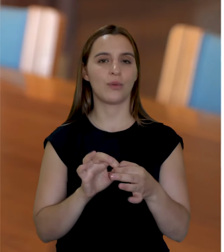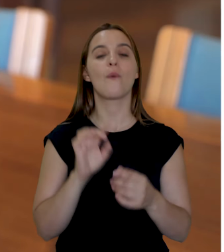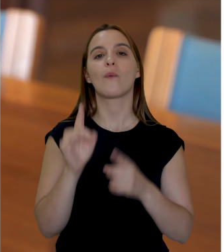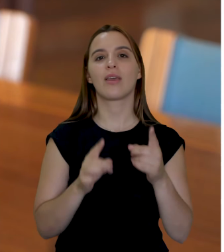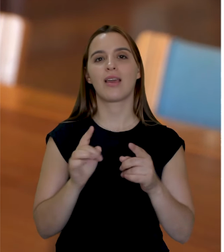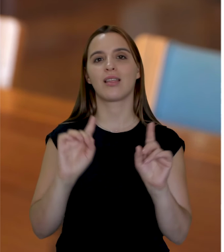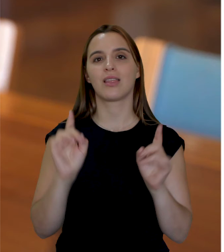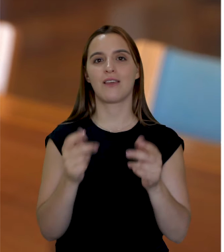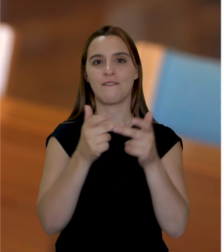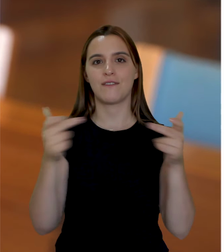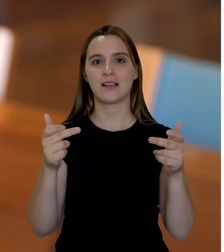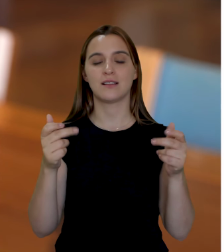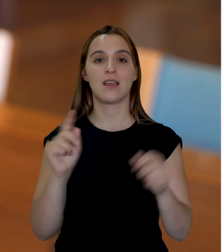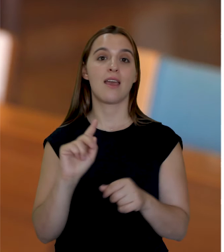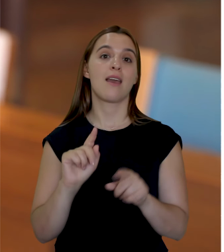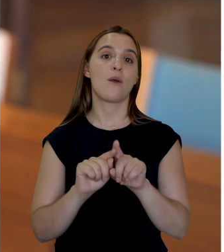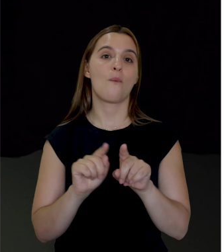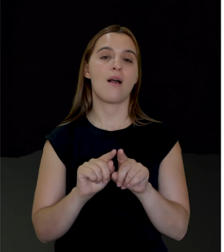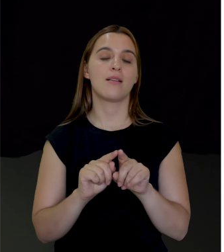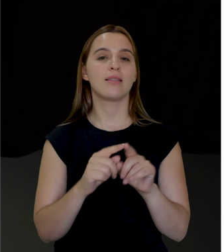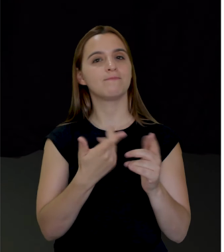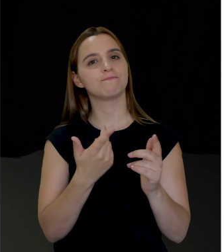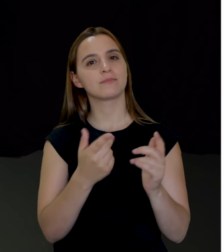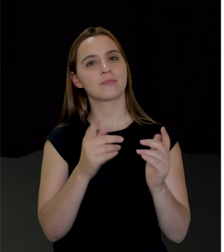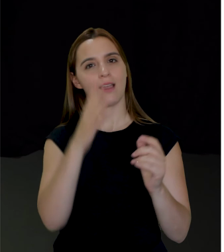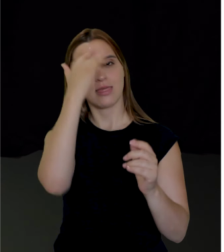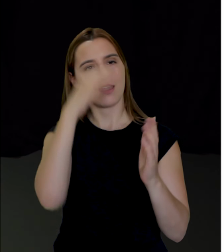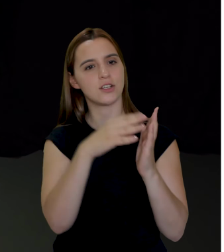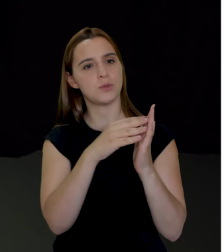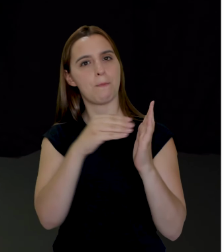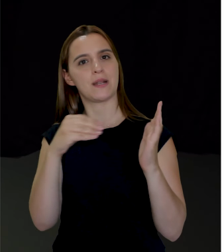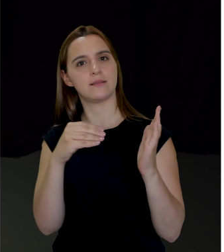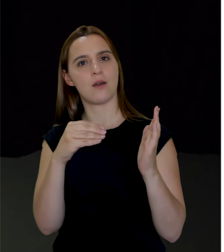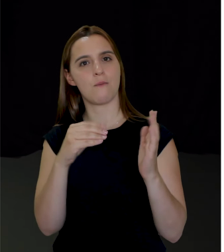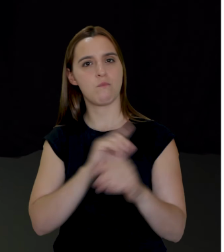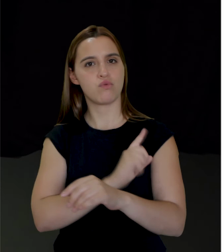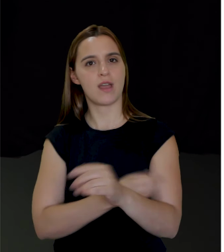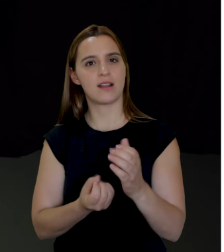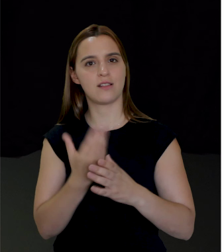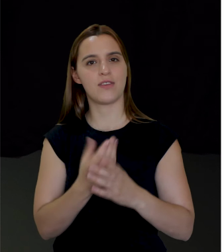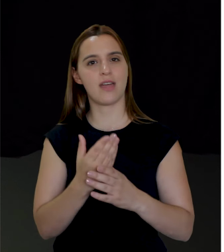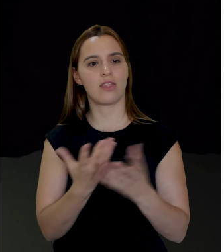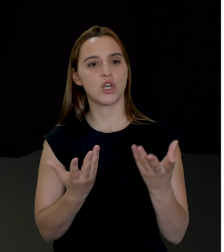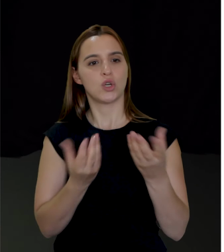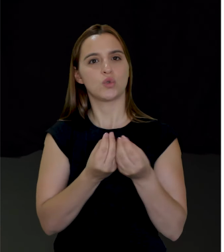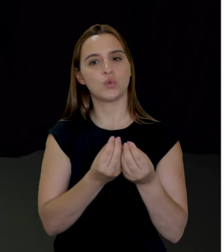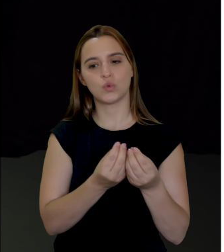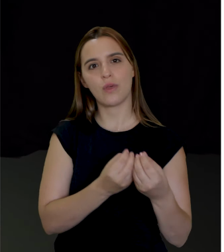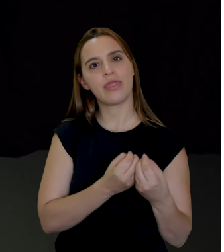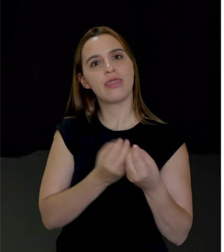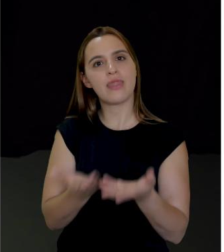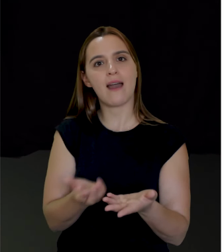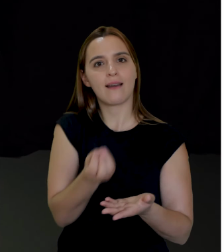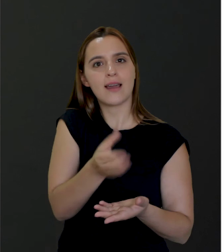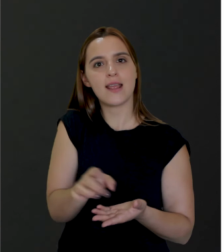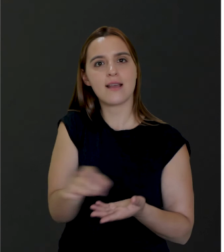resumem-se a este dilema, o poder da inspiração e da criatividade aglutinam-se efetivamente em ajudar os pequenos a